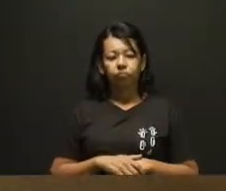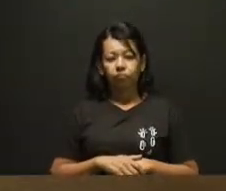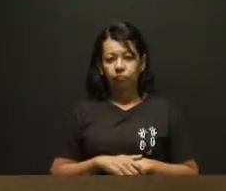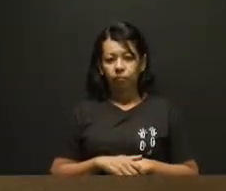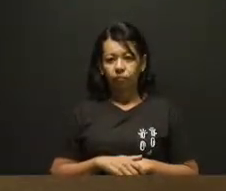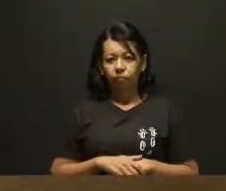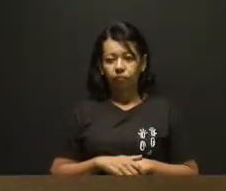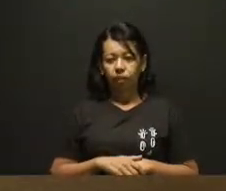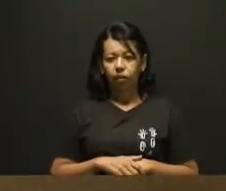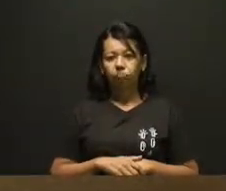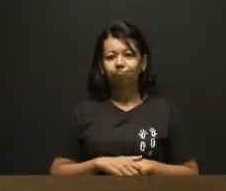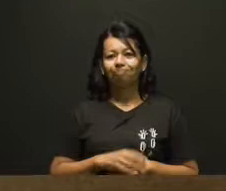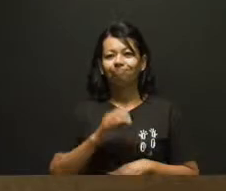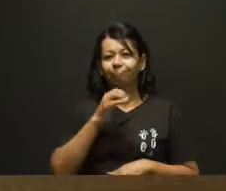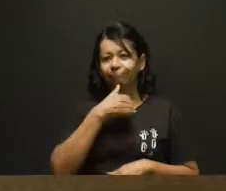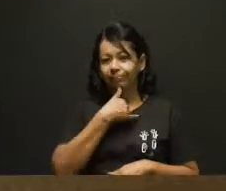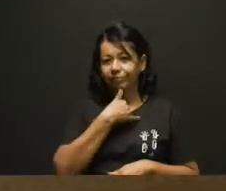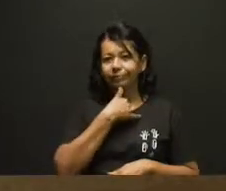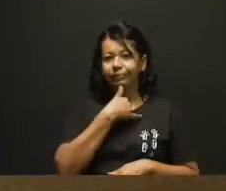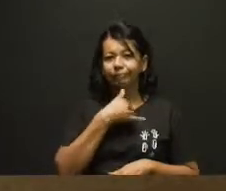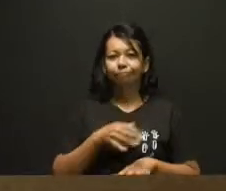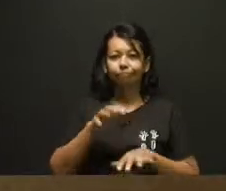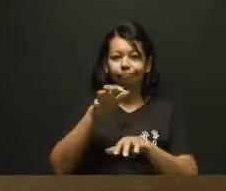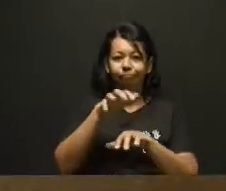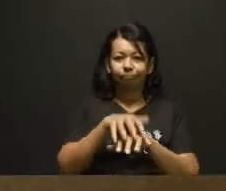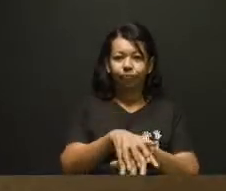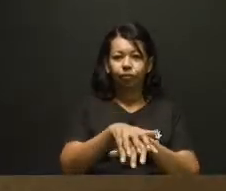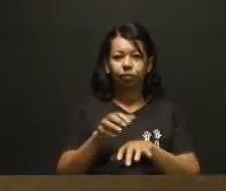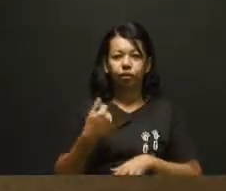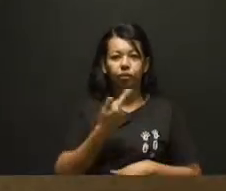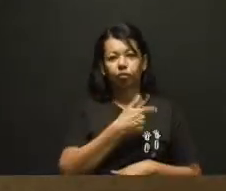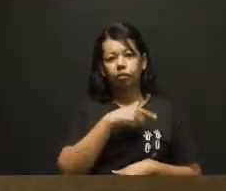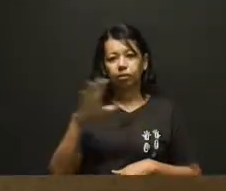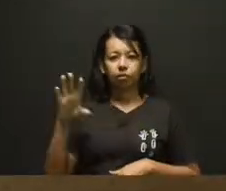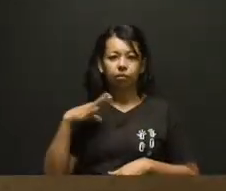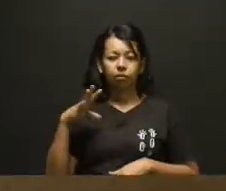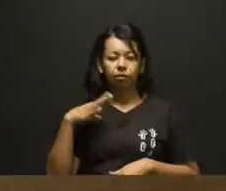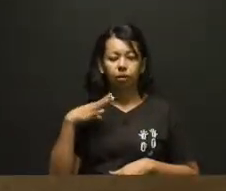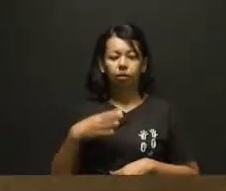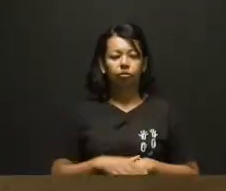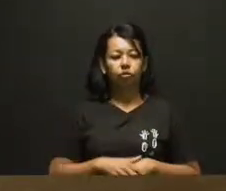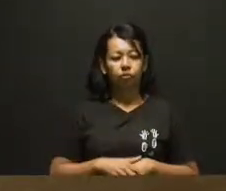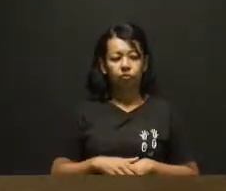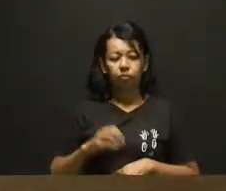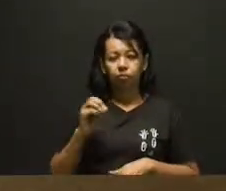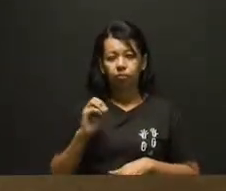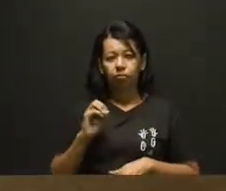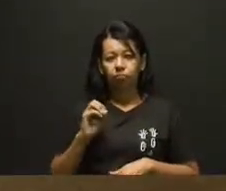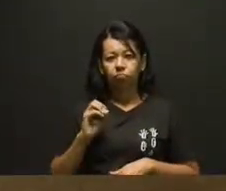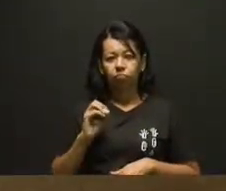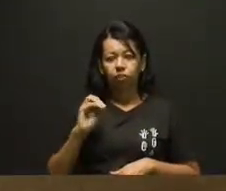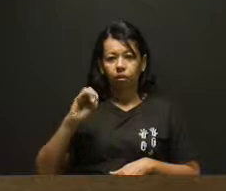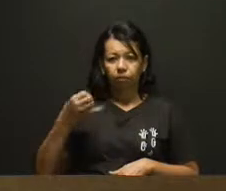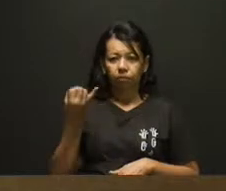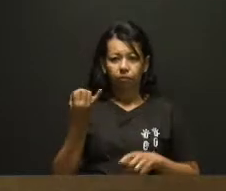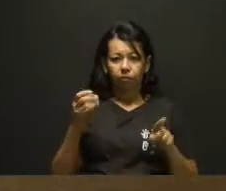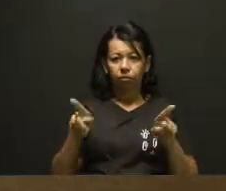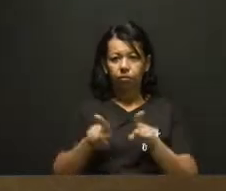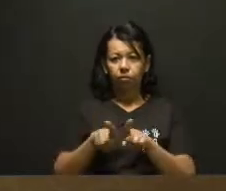decepcionante a inclusão do nosso município aproveitou também